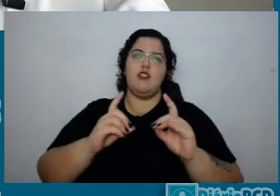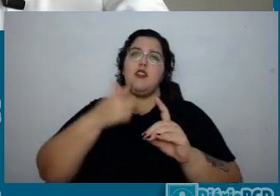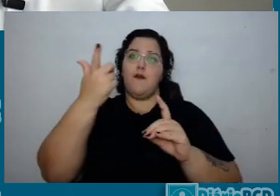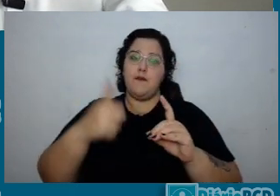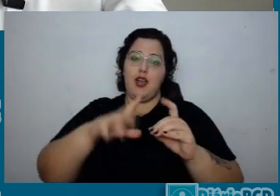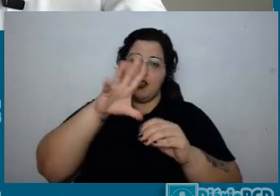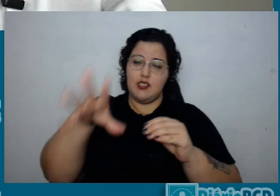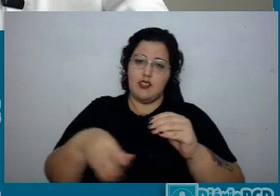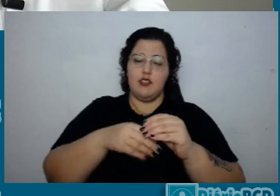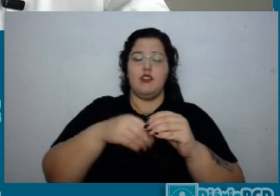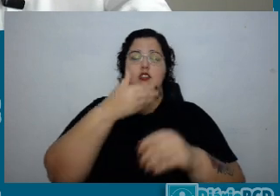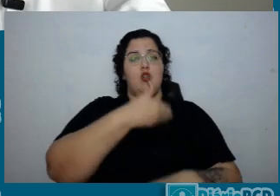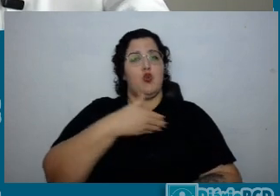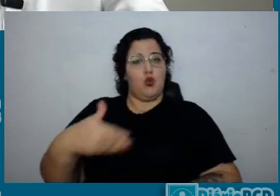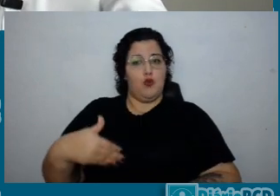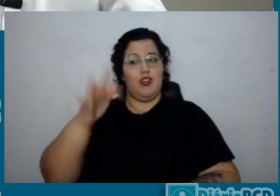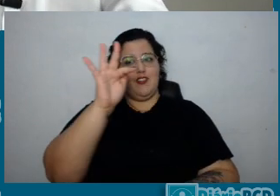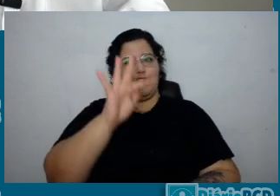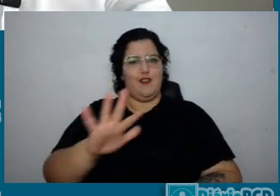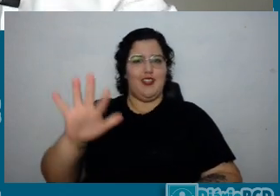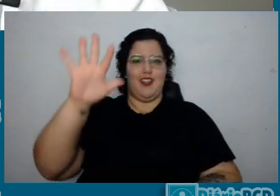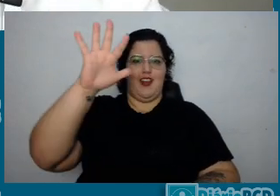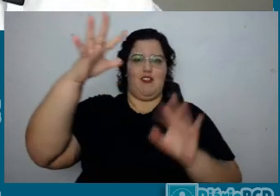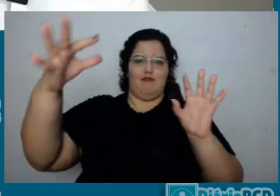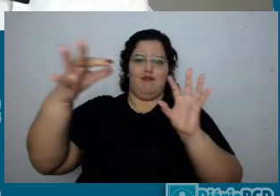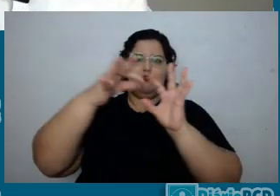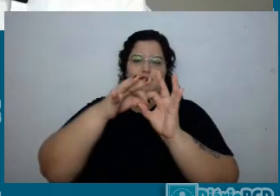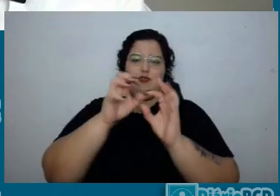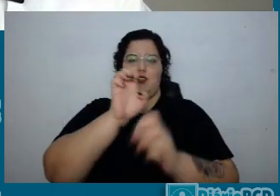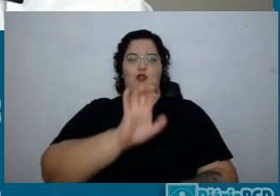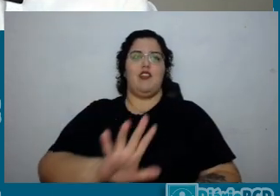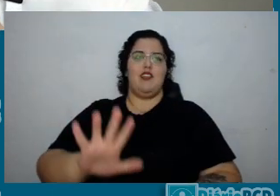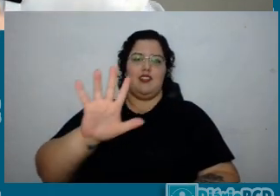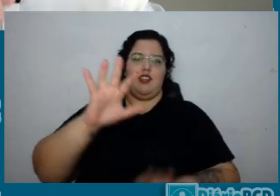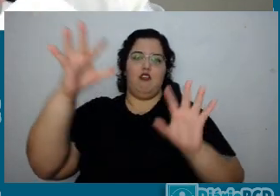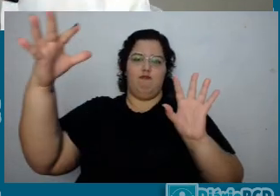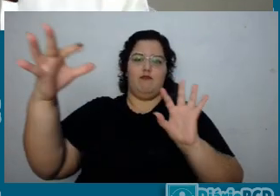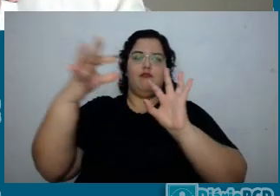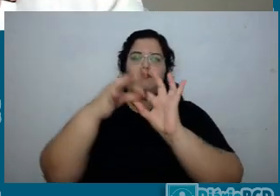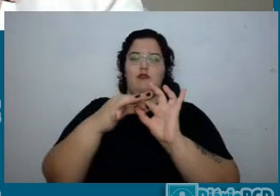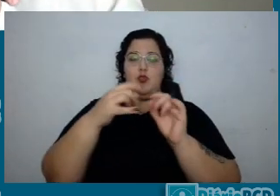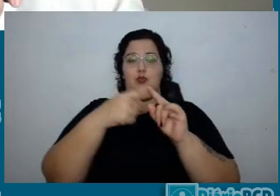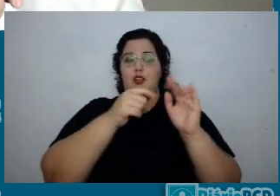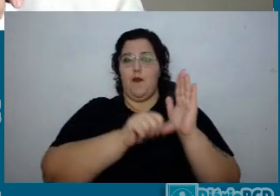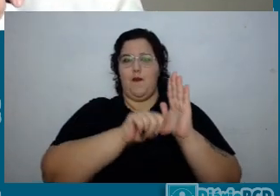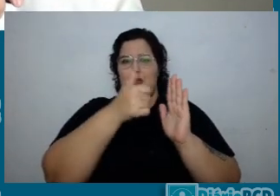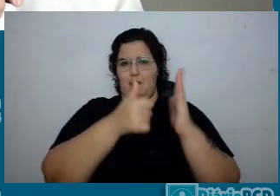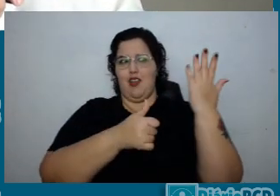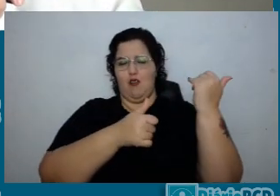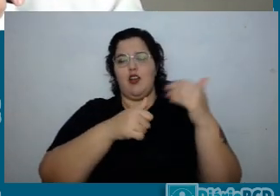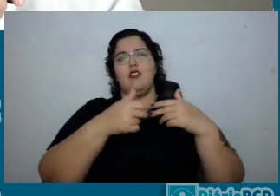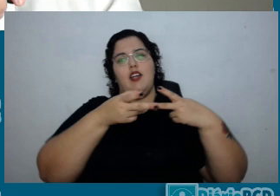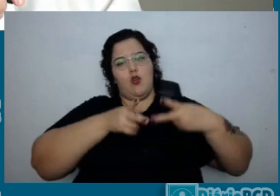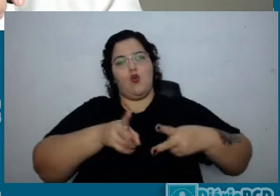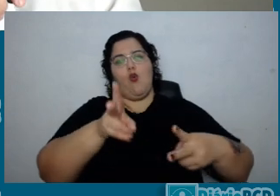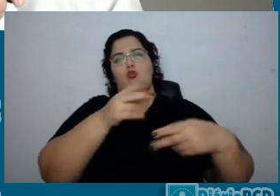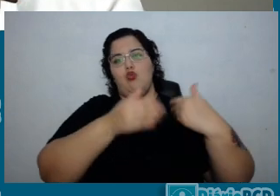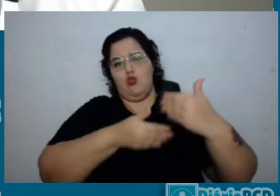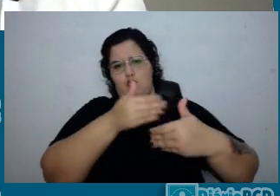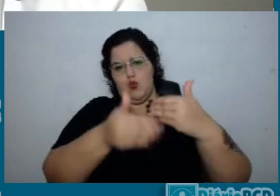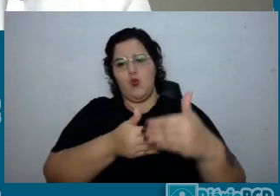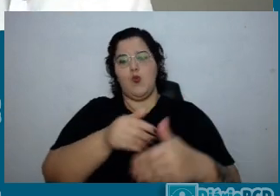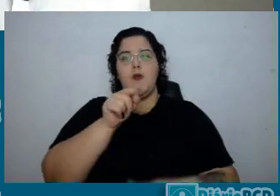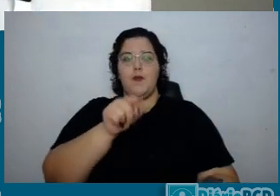as ações que o governo federal se estabeleceu, né, na primeira etapa do Viver Sem Limite. Então,